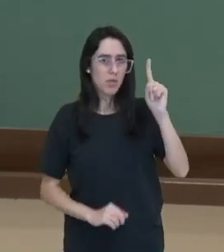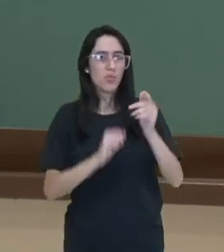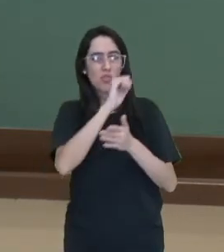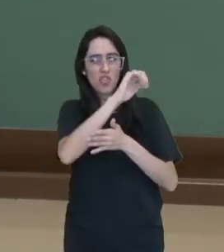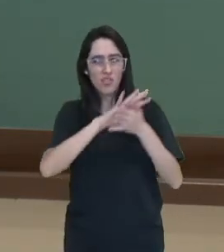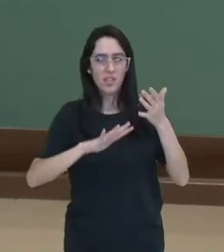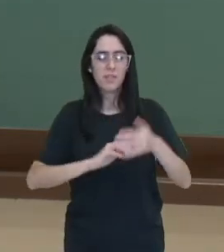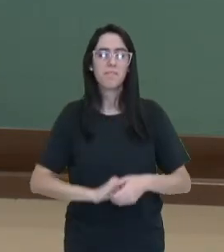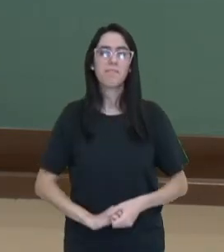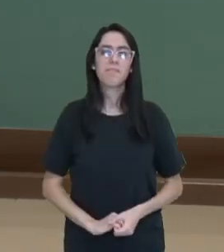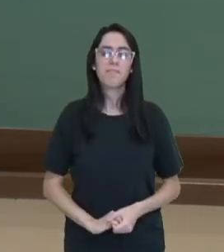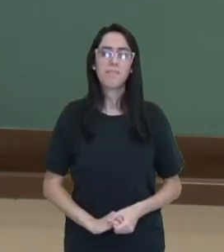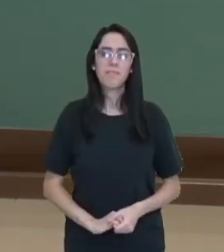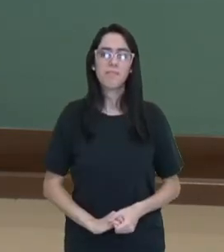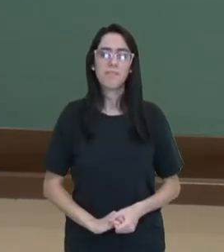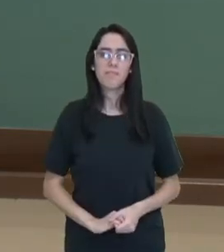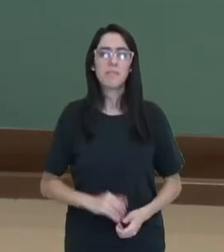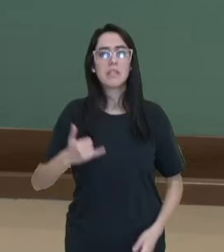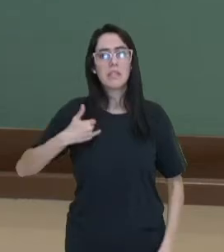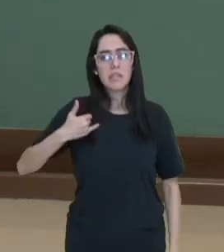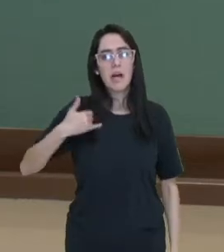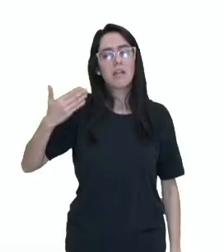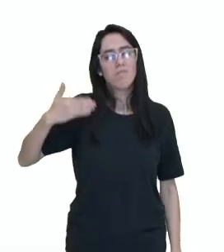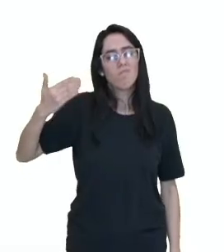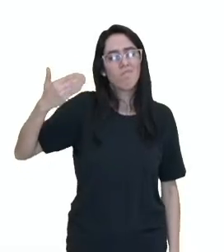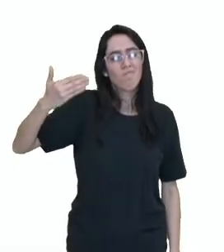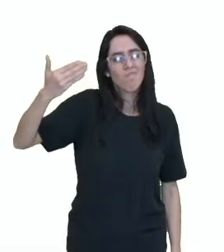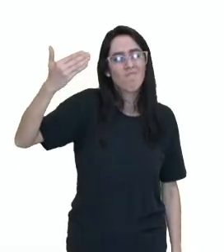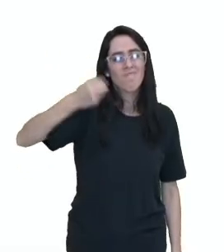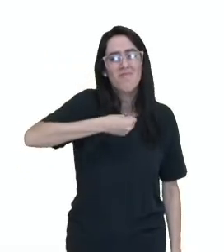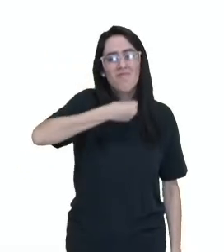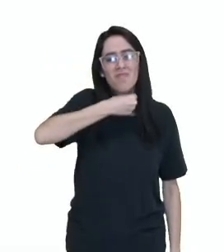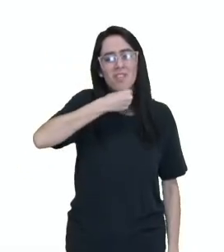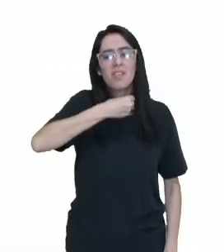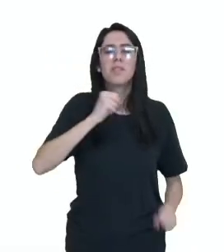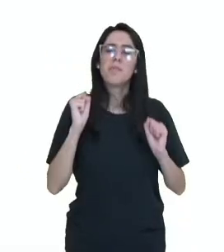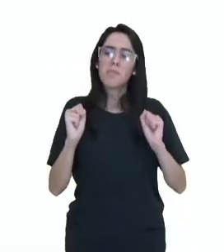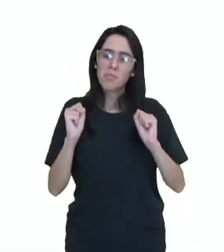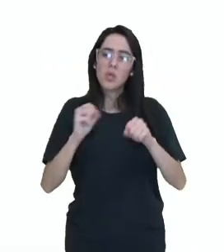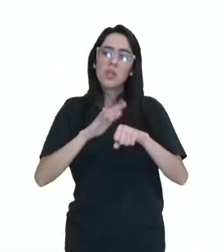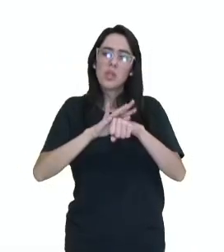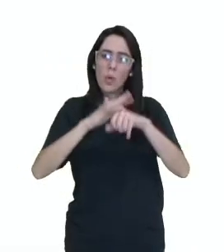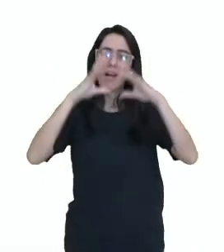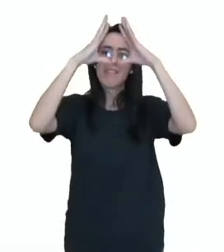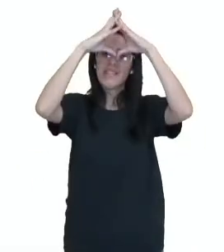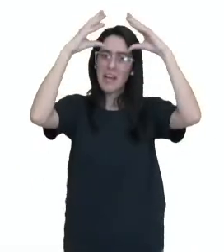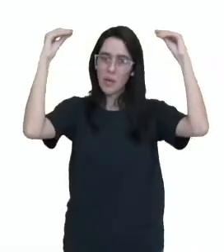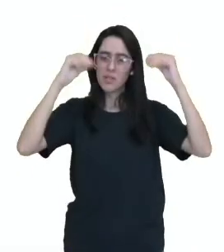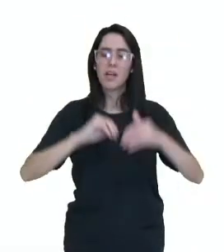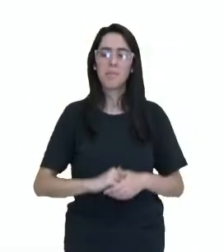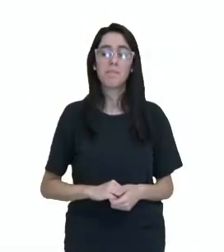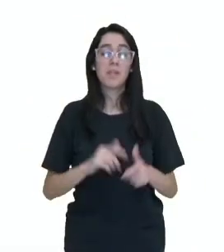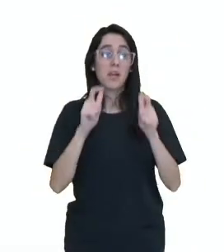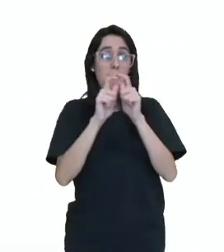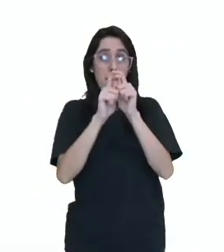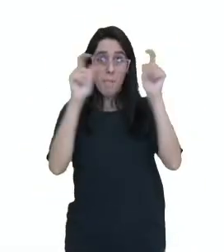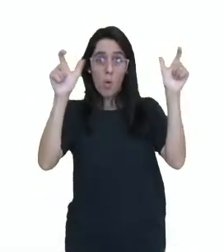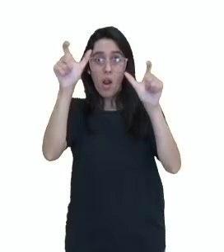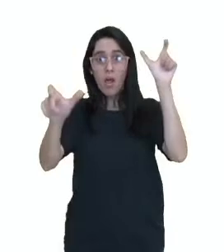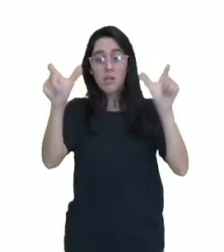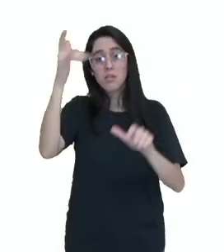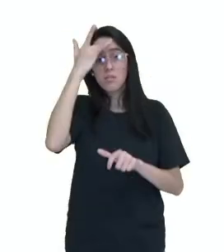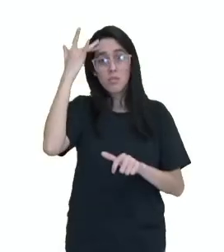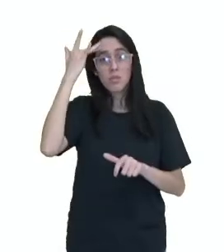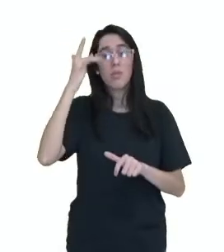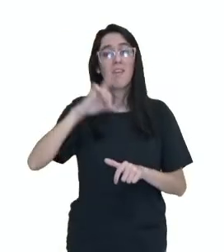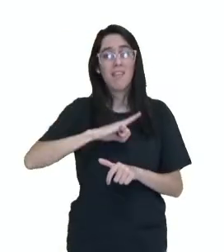atividade. O avanço da idade é o maior fator de risco para o desenvolvimento da doença de Alzheimer. A maioria das pessoas